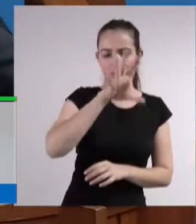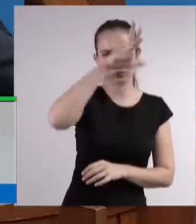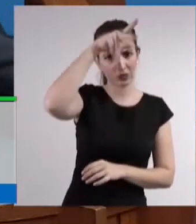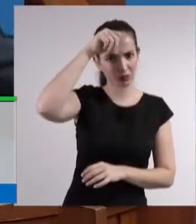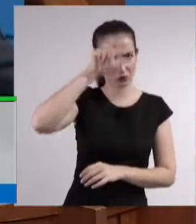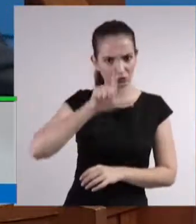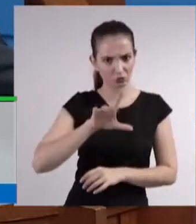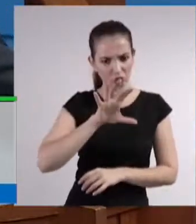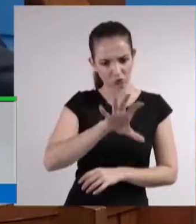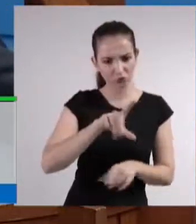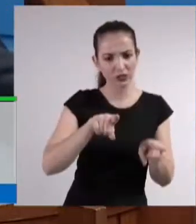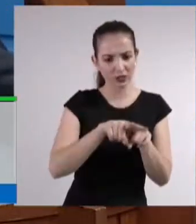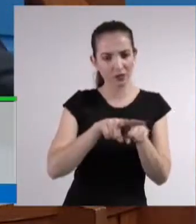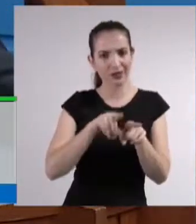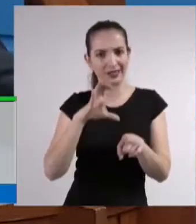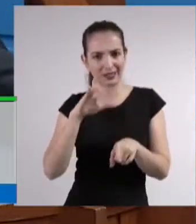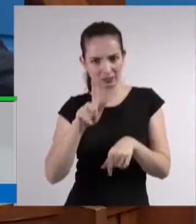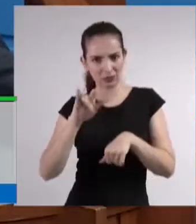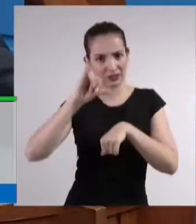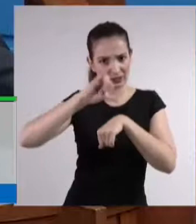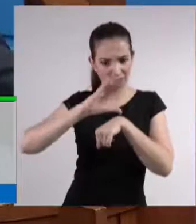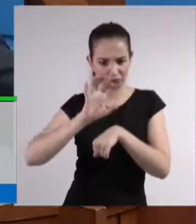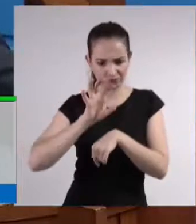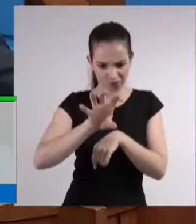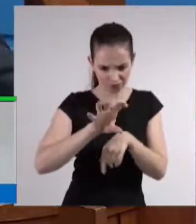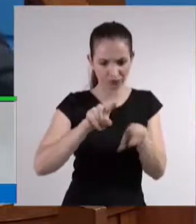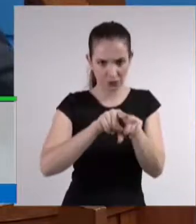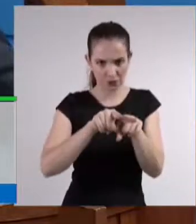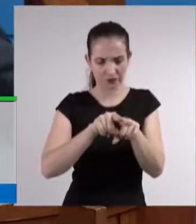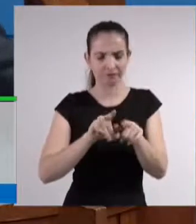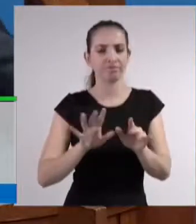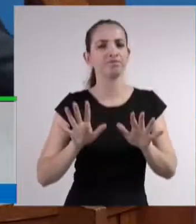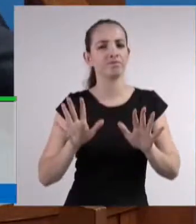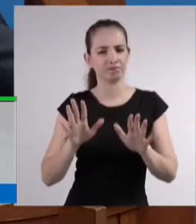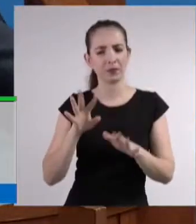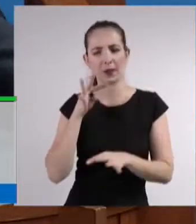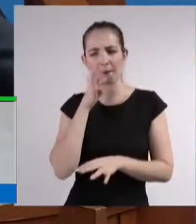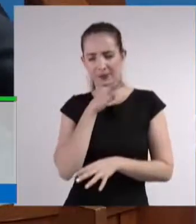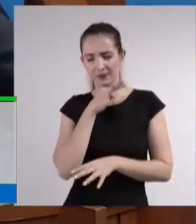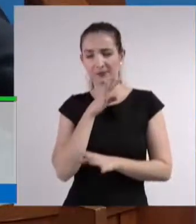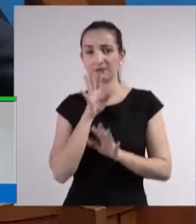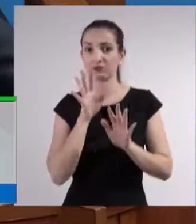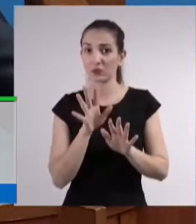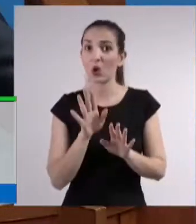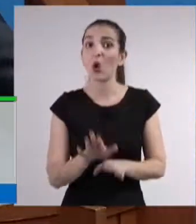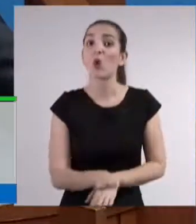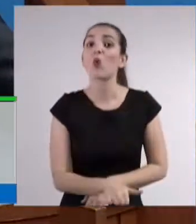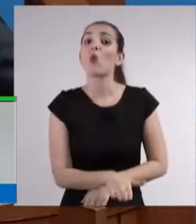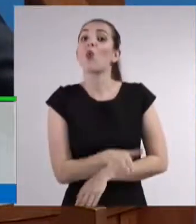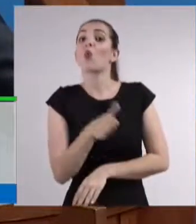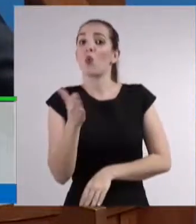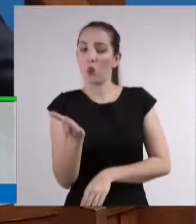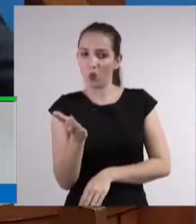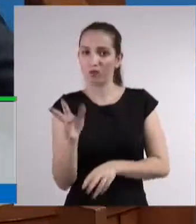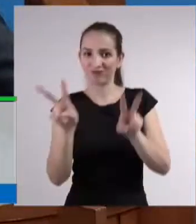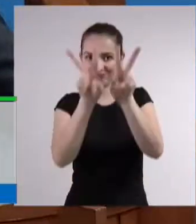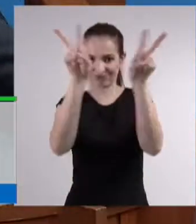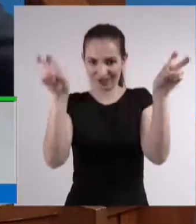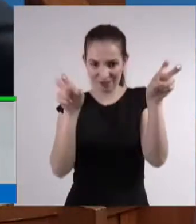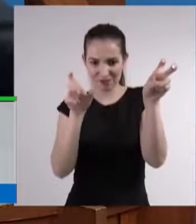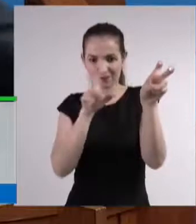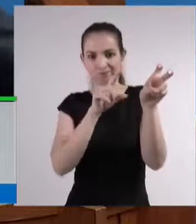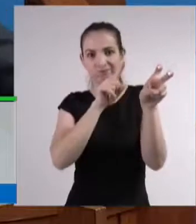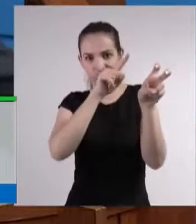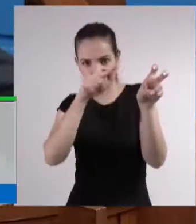do município de Campo Grande, capital do estado. Veja bem, quando se trata do assunto saúde,